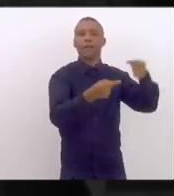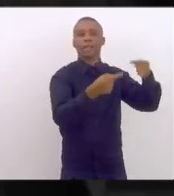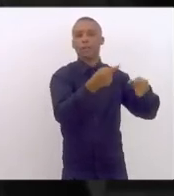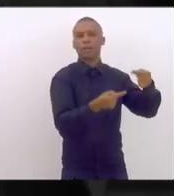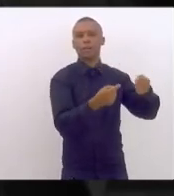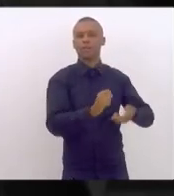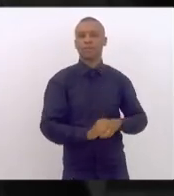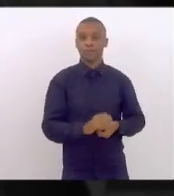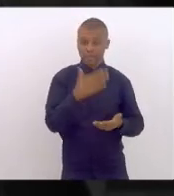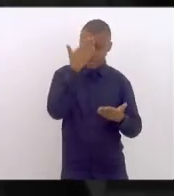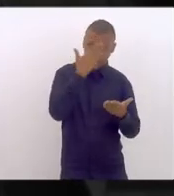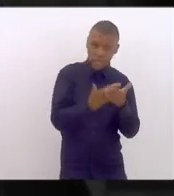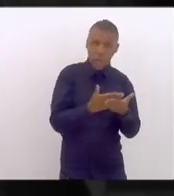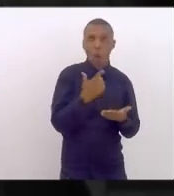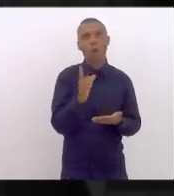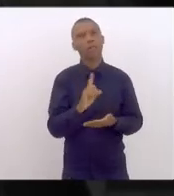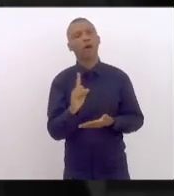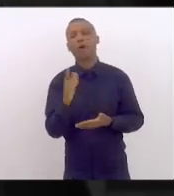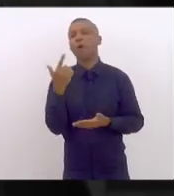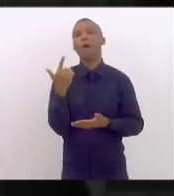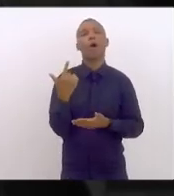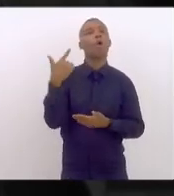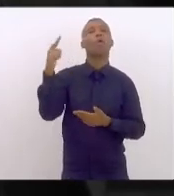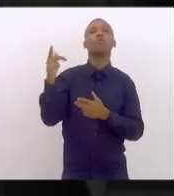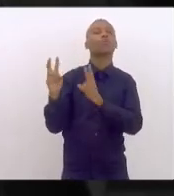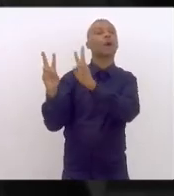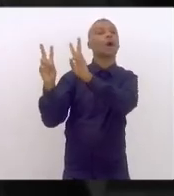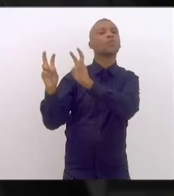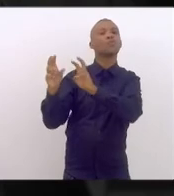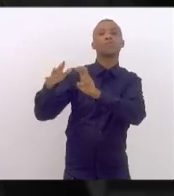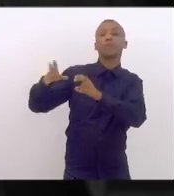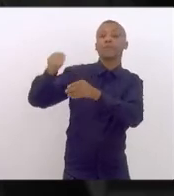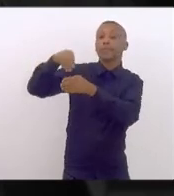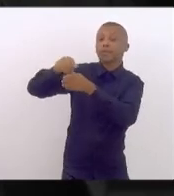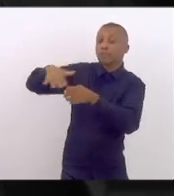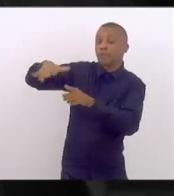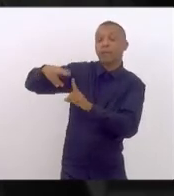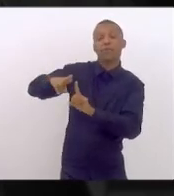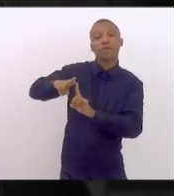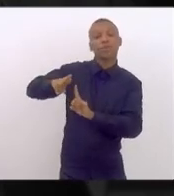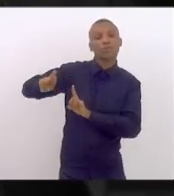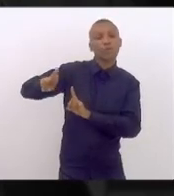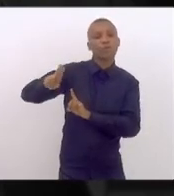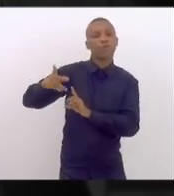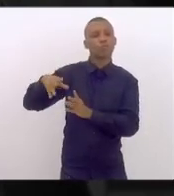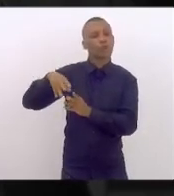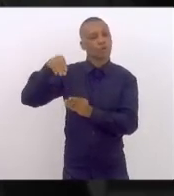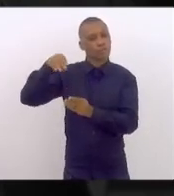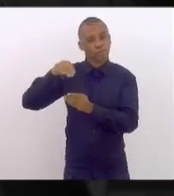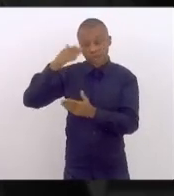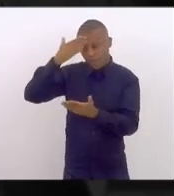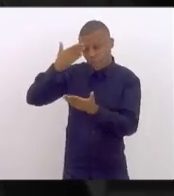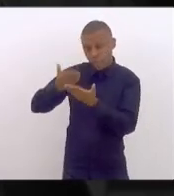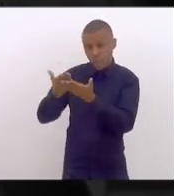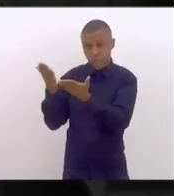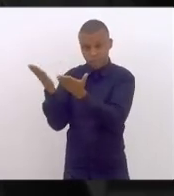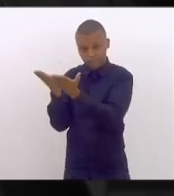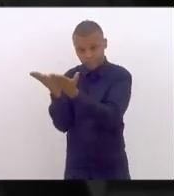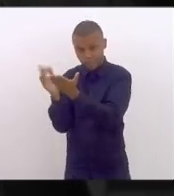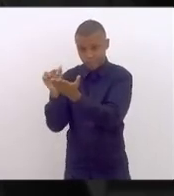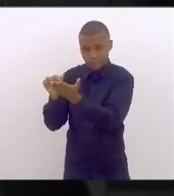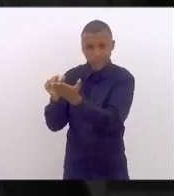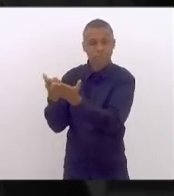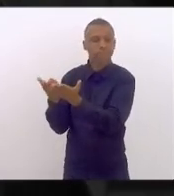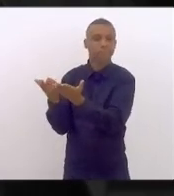questão da crença é um outro registro é um outro ambiente é um ambiente religioso é um ambiente espiritual você cria no evangelho você cria na palavra